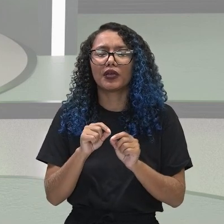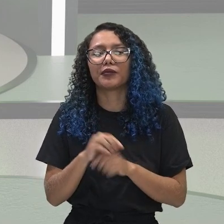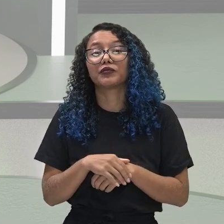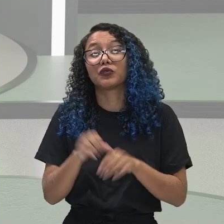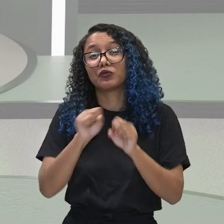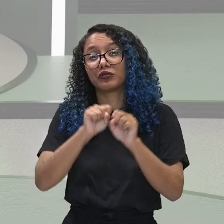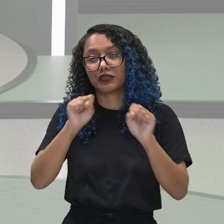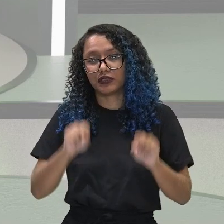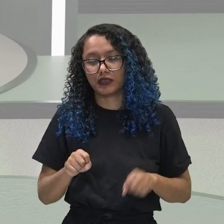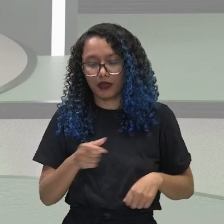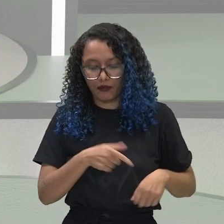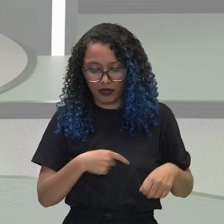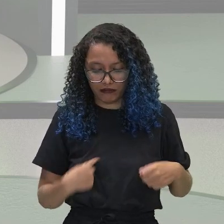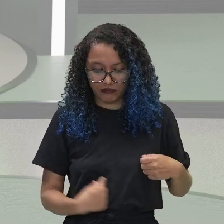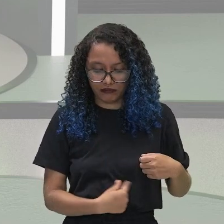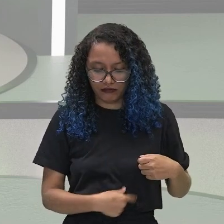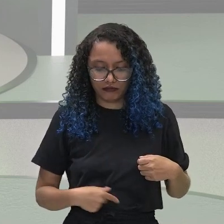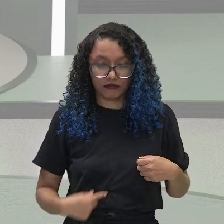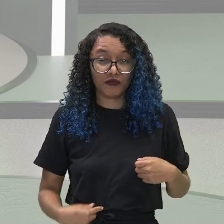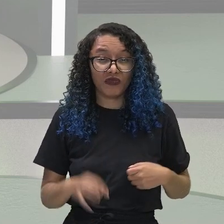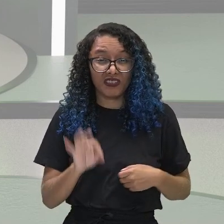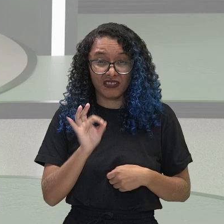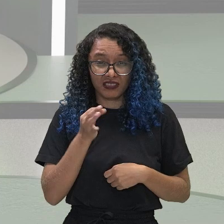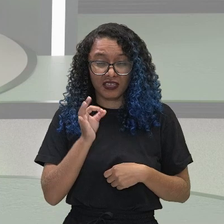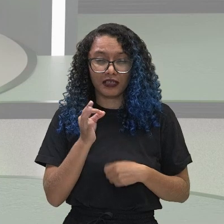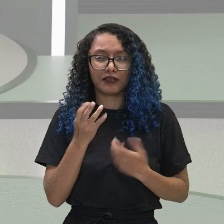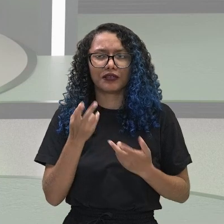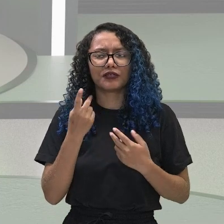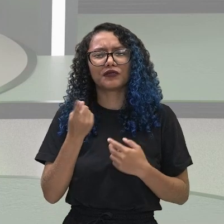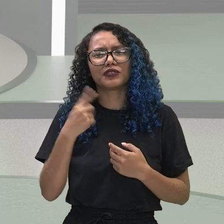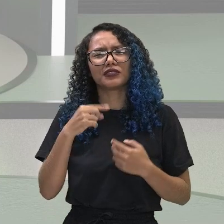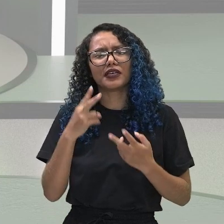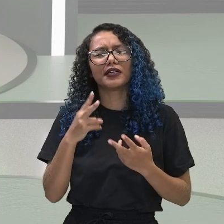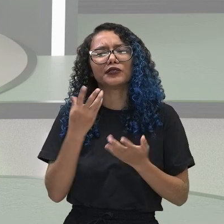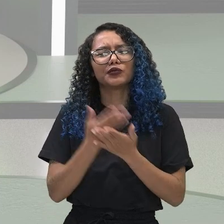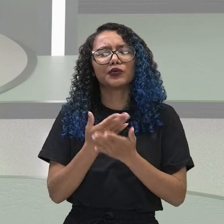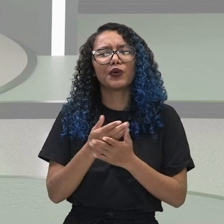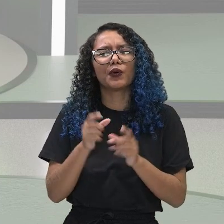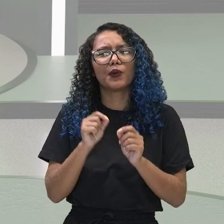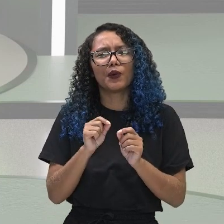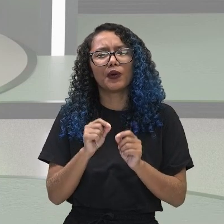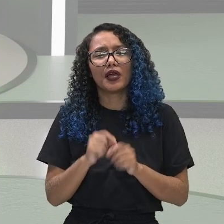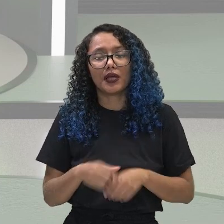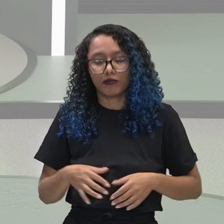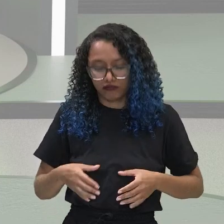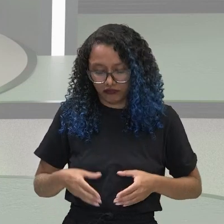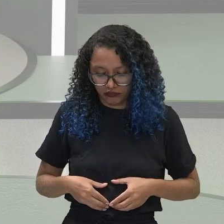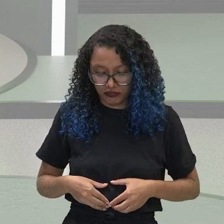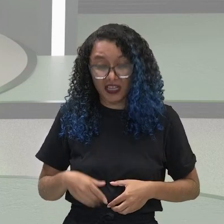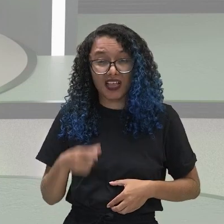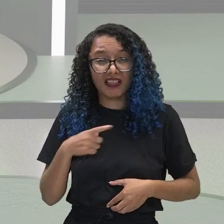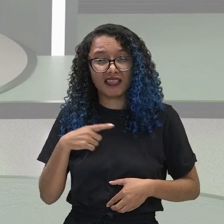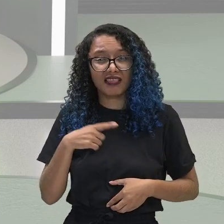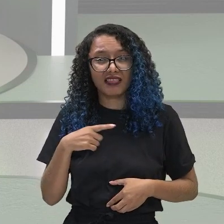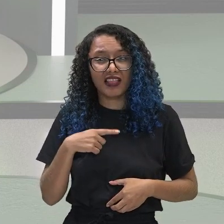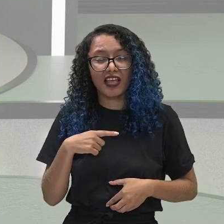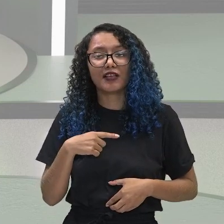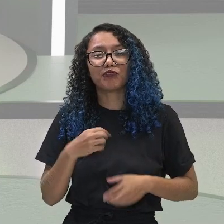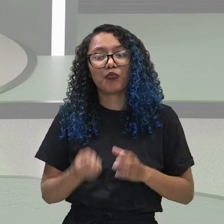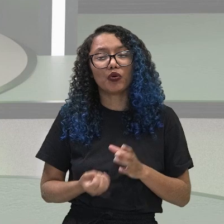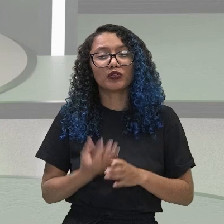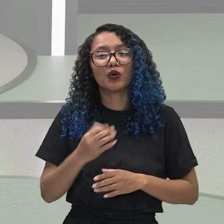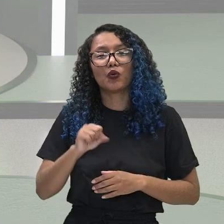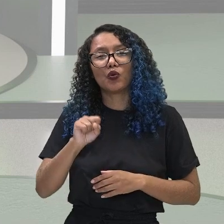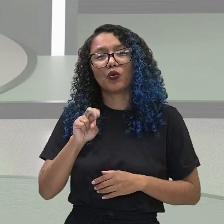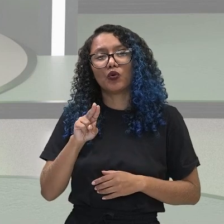certo? E lá você ouviu que o seu estômago produz um suco gástrico, correto?